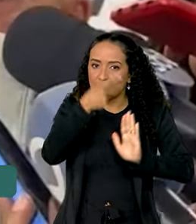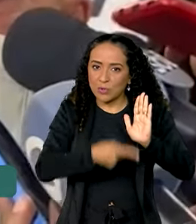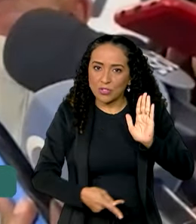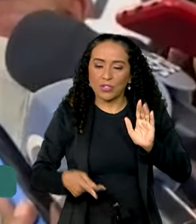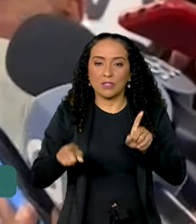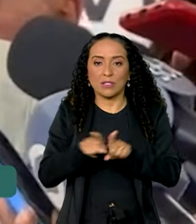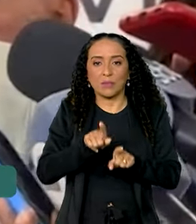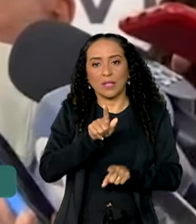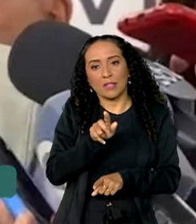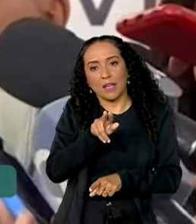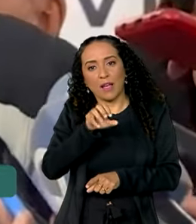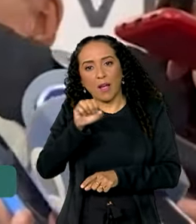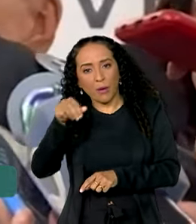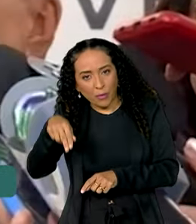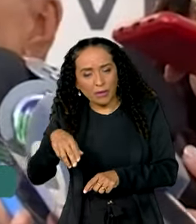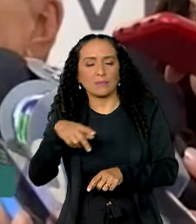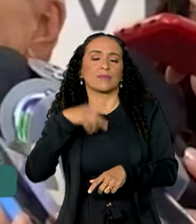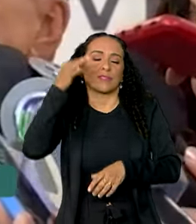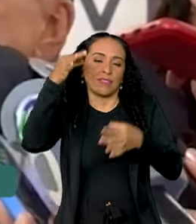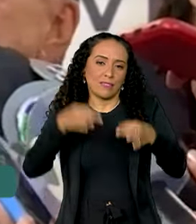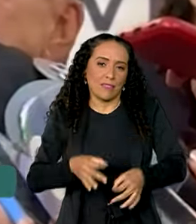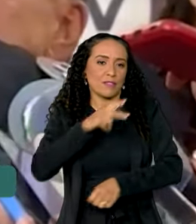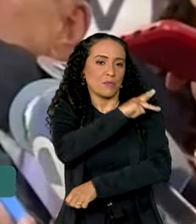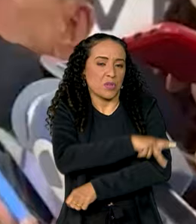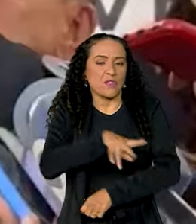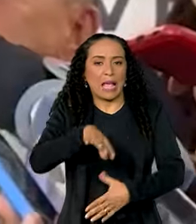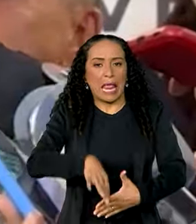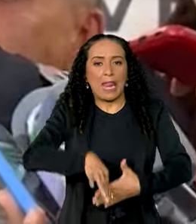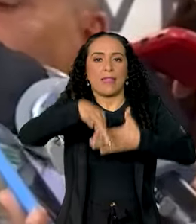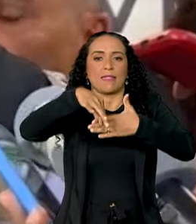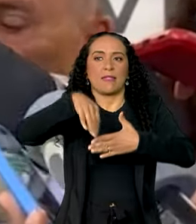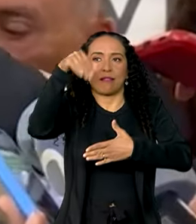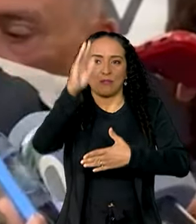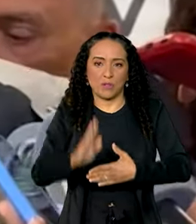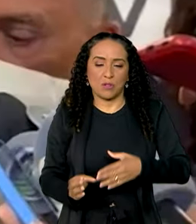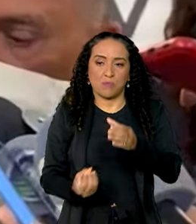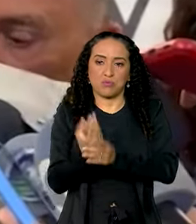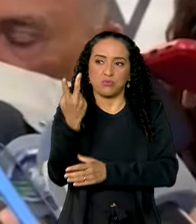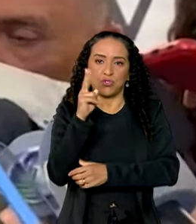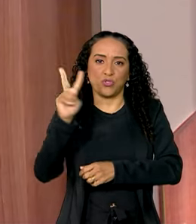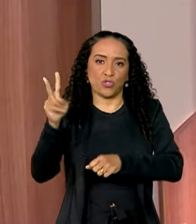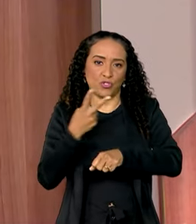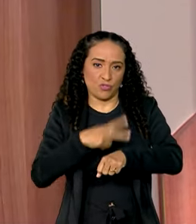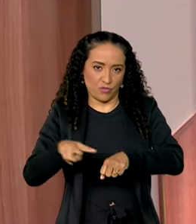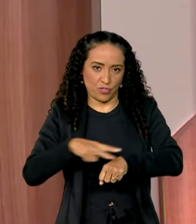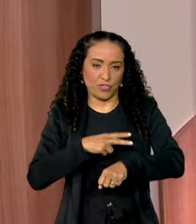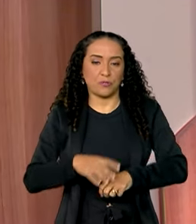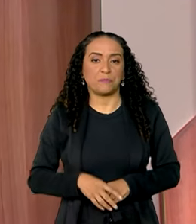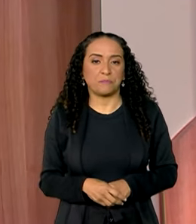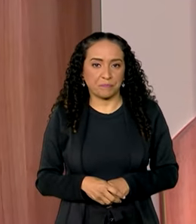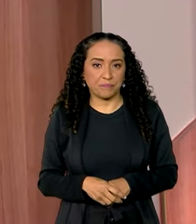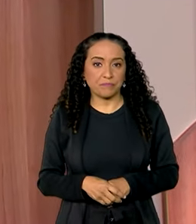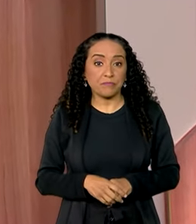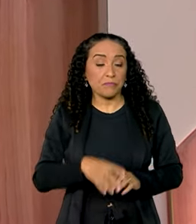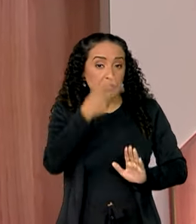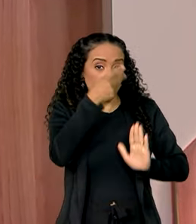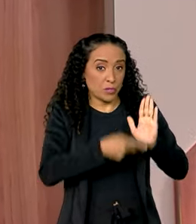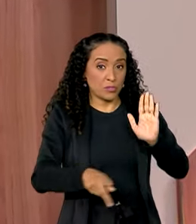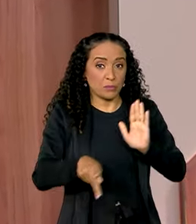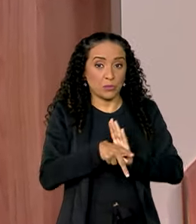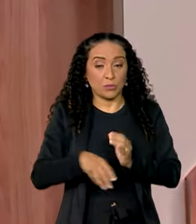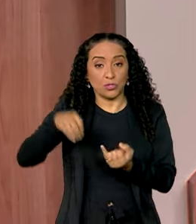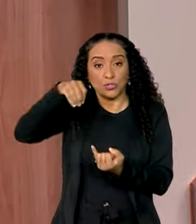na ag Energy não tenho dúvida nenhuma que o pí tem tudo para liderar no Brasil a produção de hidrogênio Verde então e um projeto do